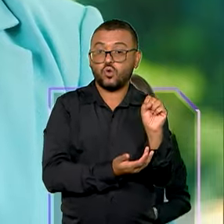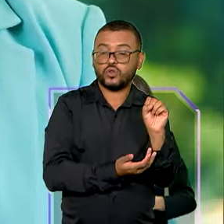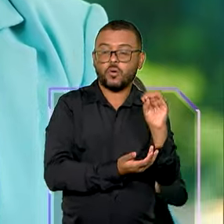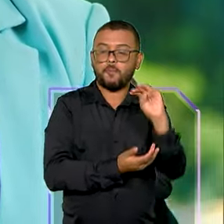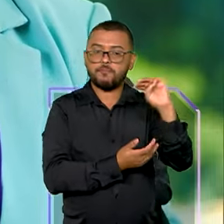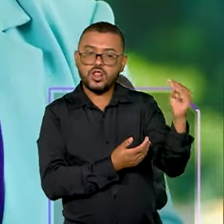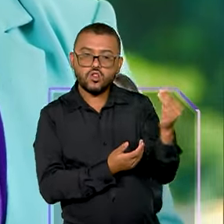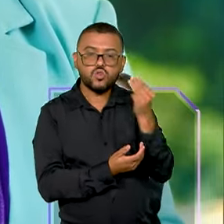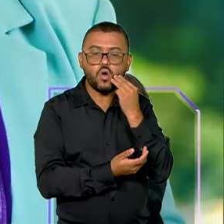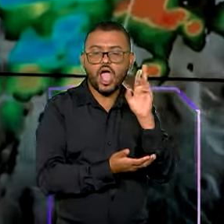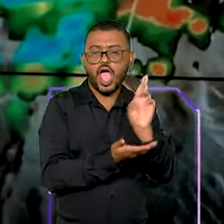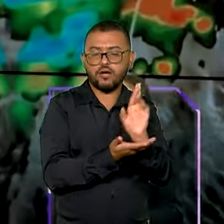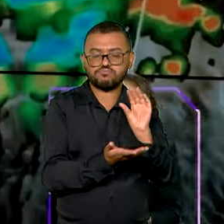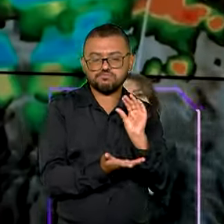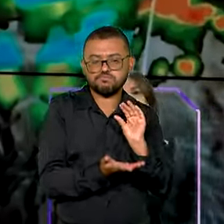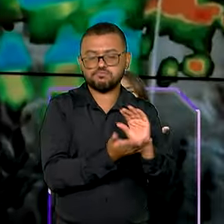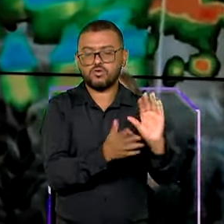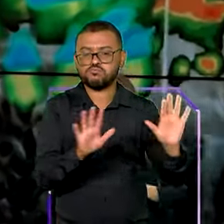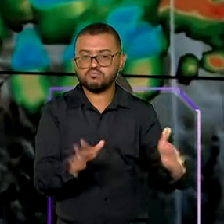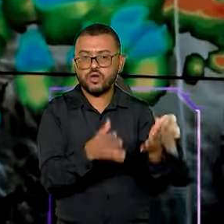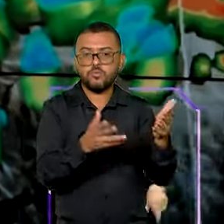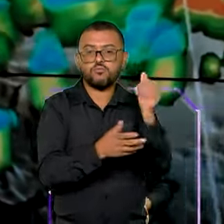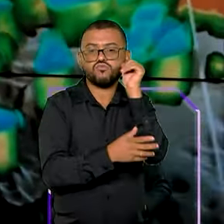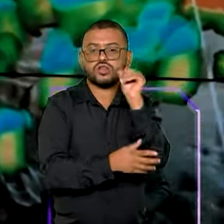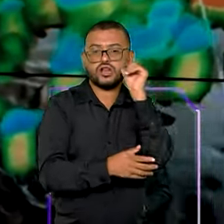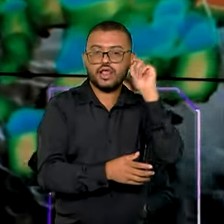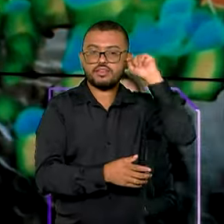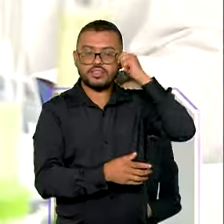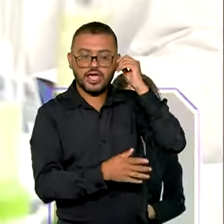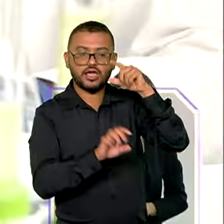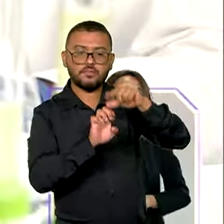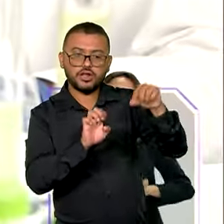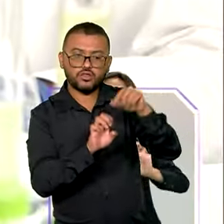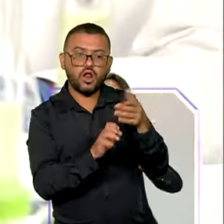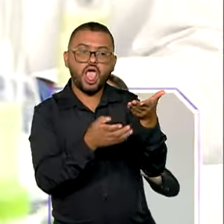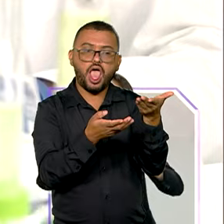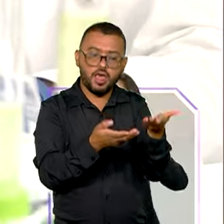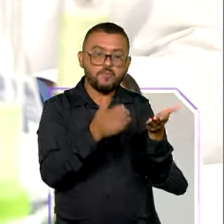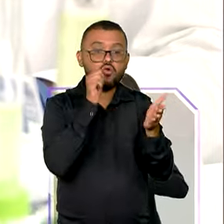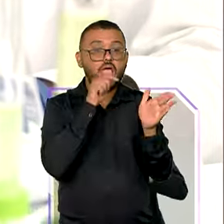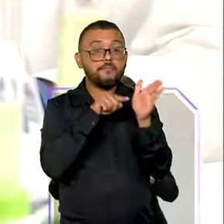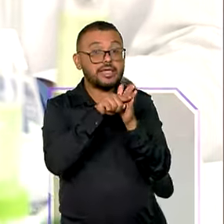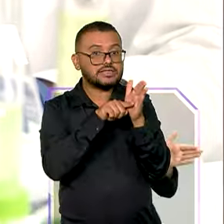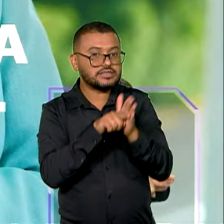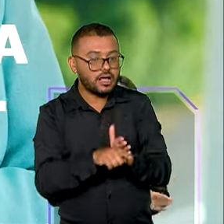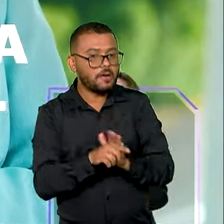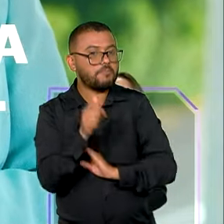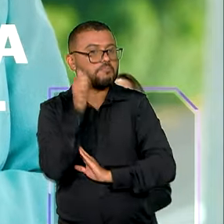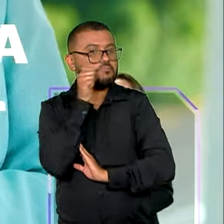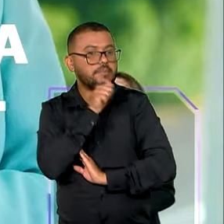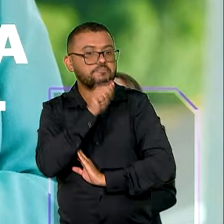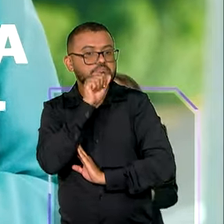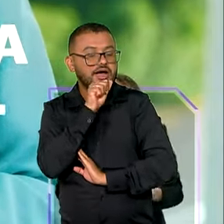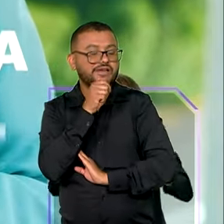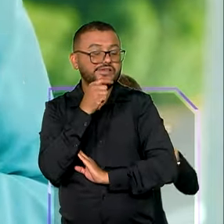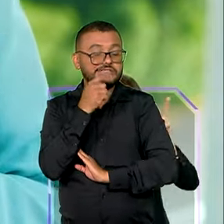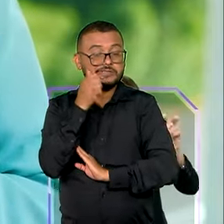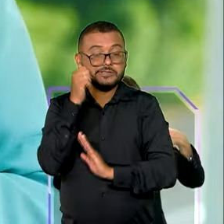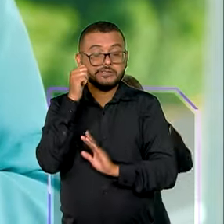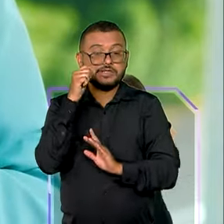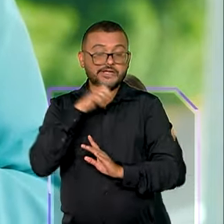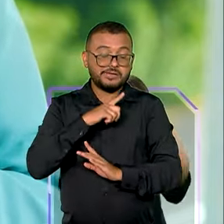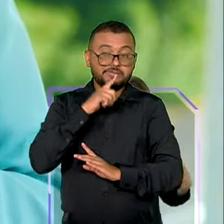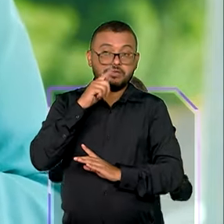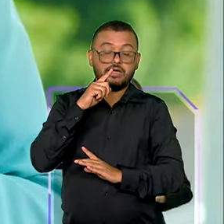reais para ações de fortalecimento das mulheres negras, empreendedoras, pesquisadoras e mães de vítimas da violência